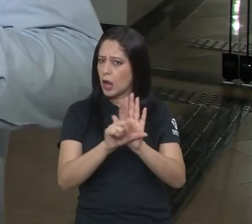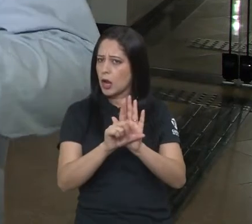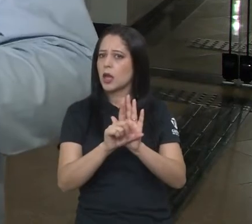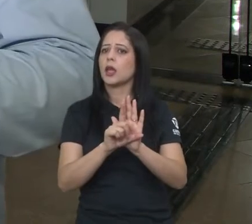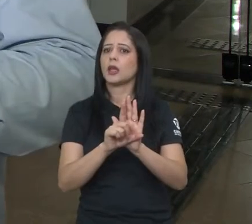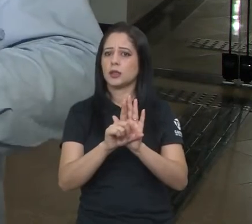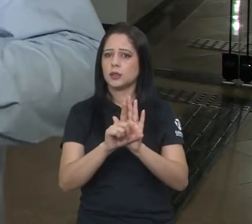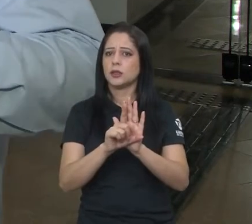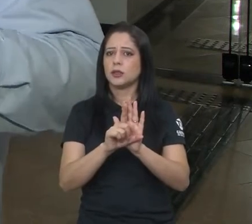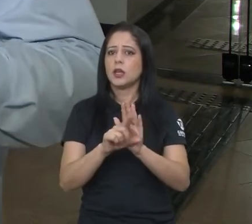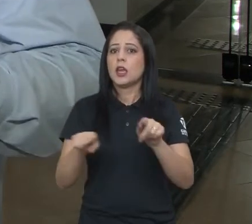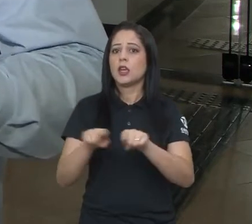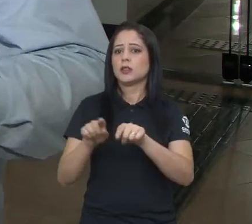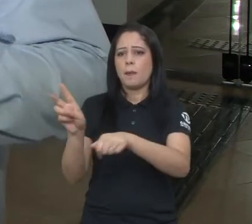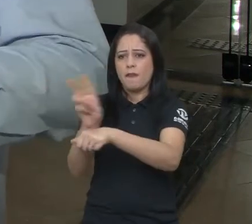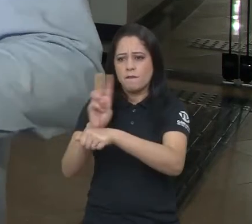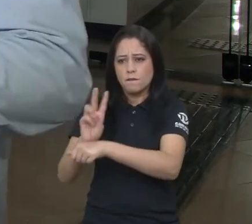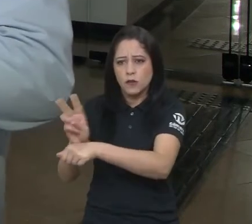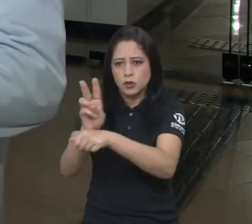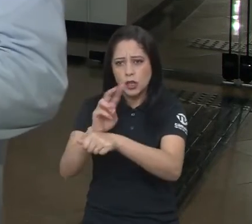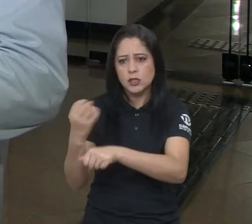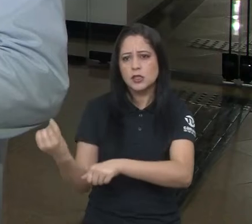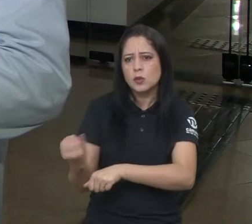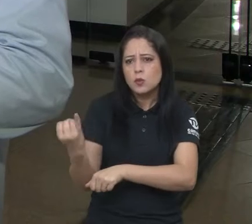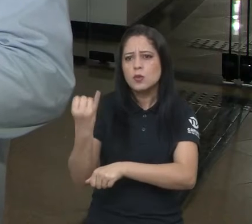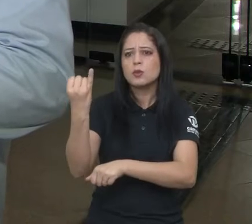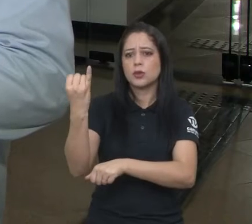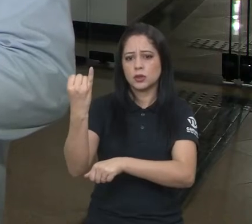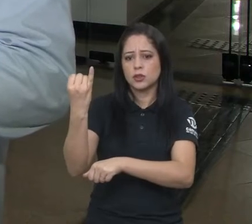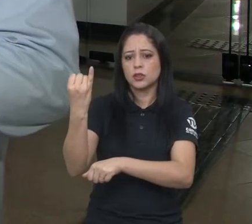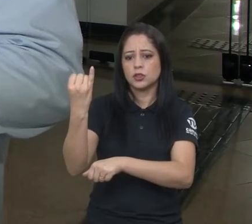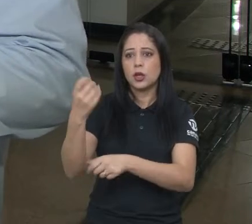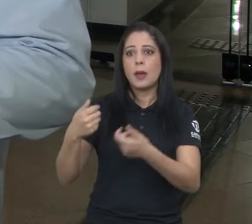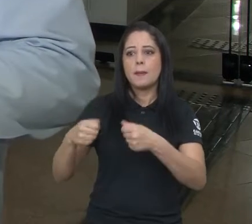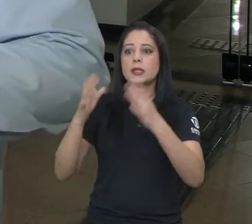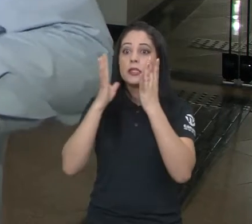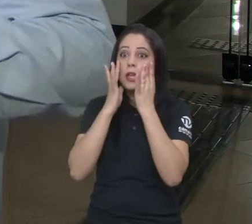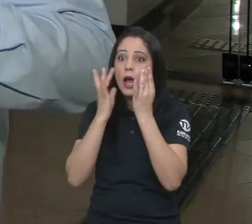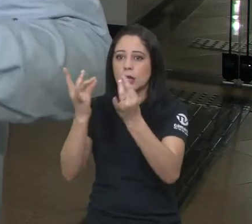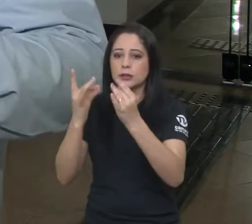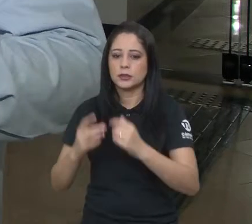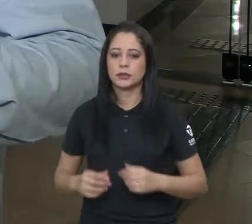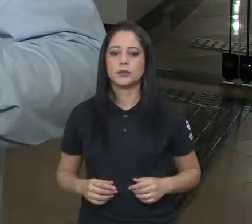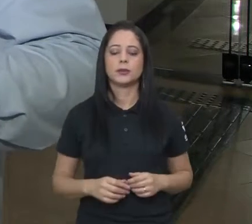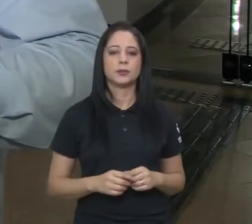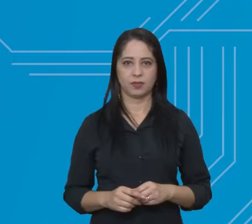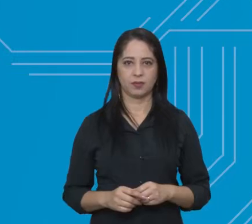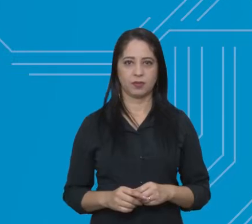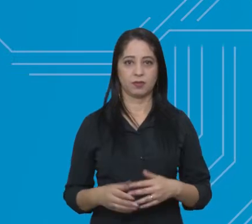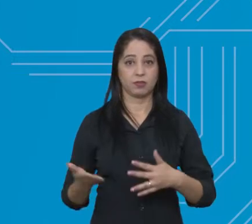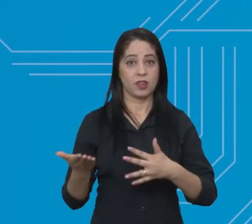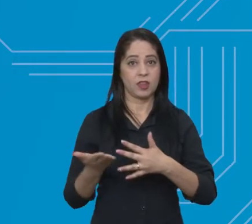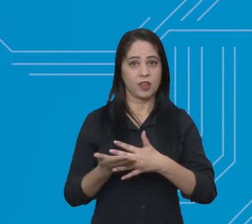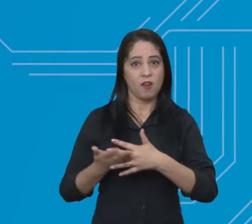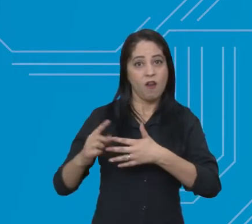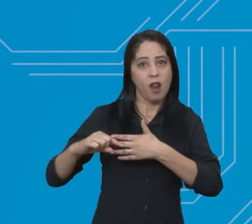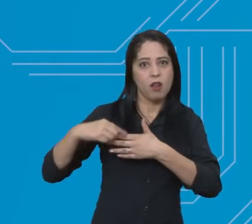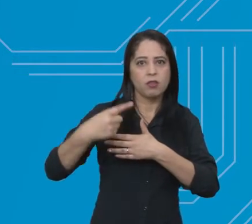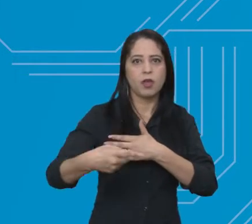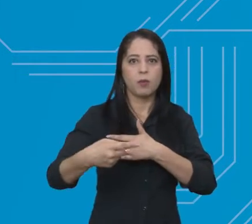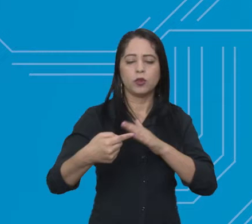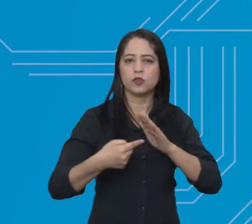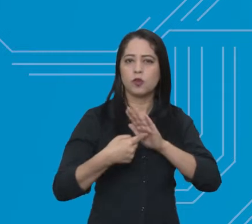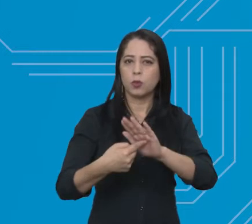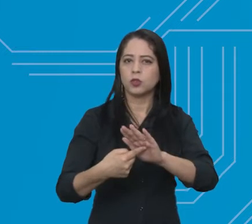as punições, as sanções e a fiscalização, que é o mais importante, tem que estar atenta para isso. No próximo bloco,